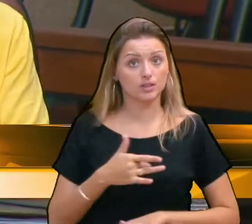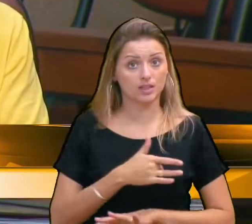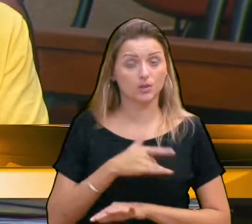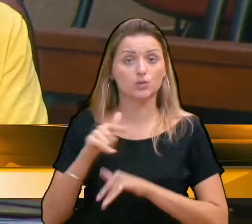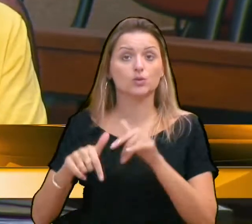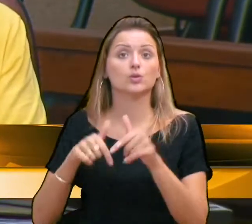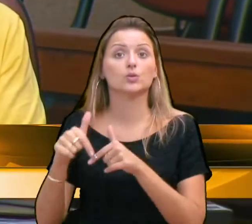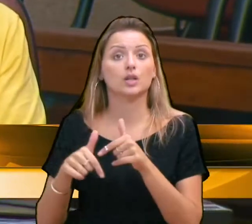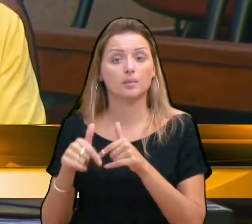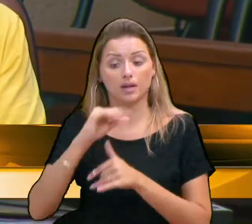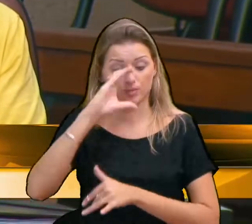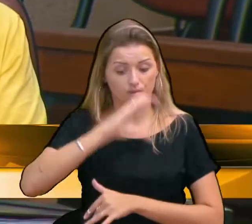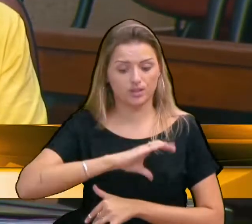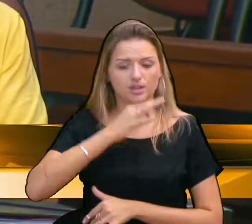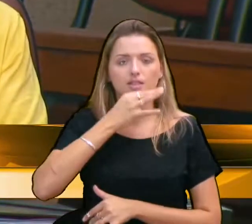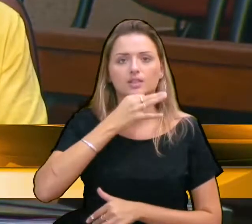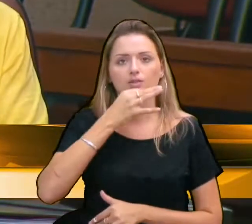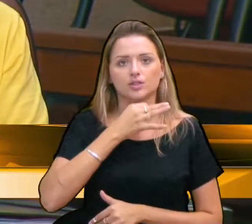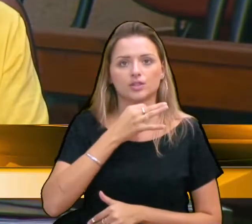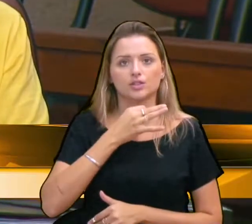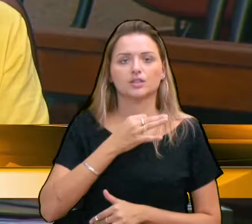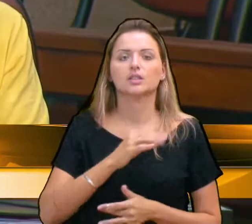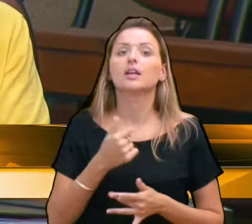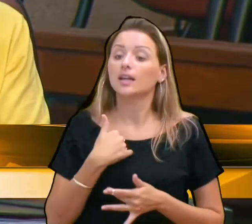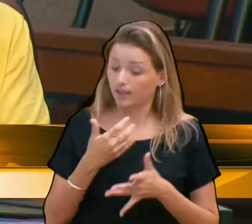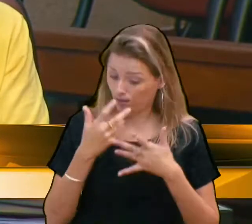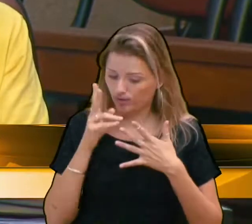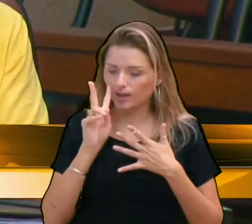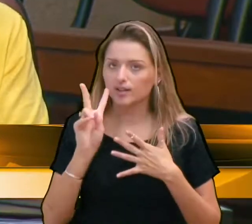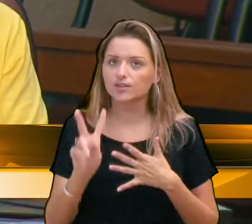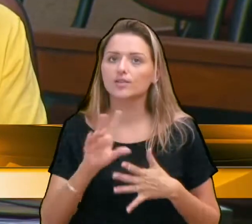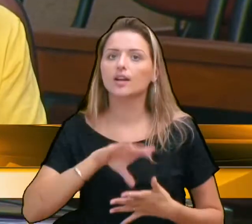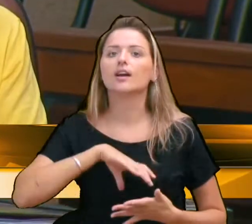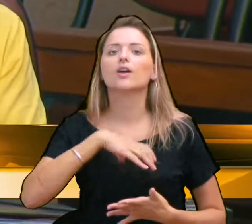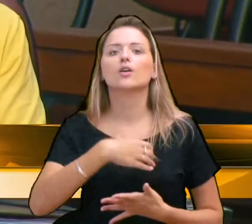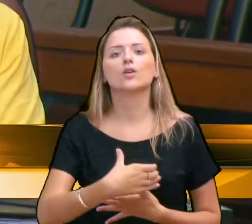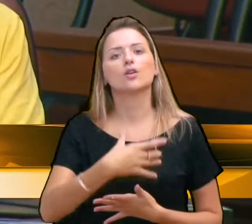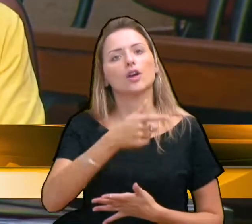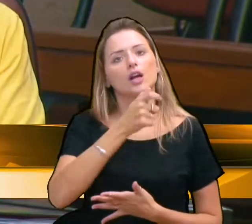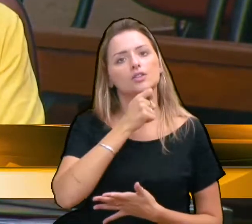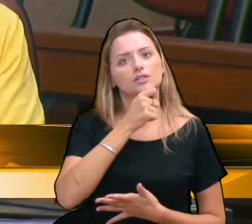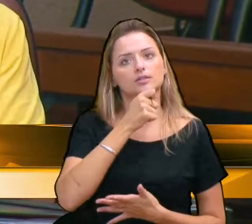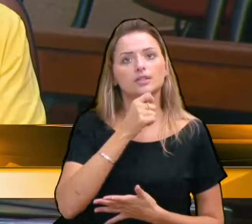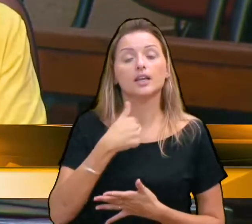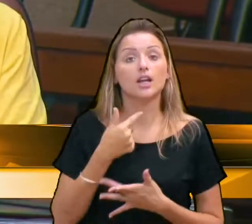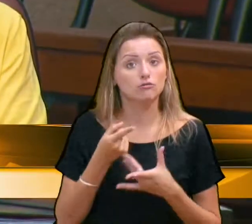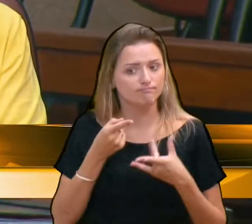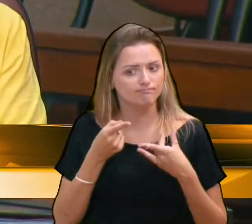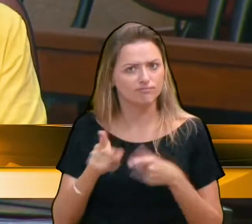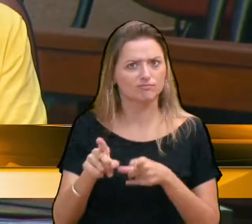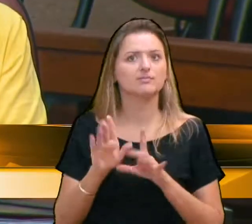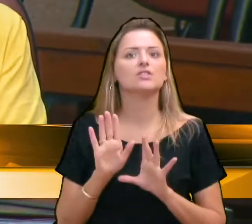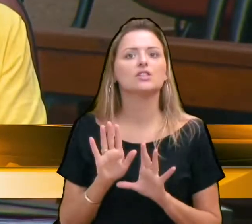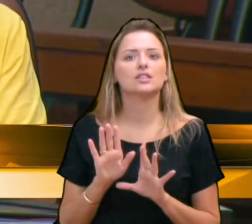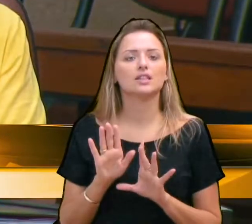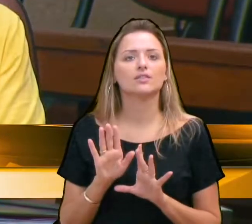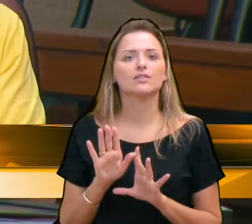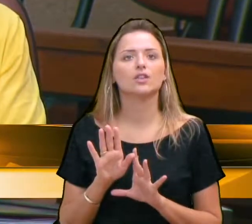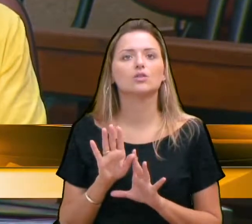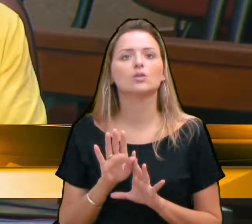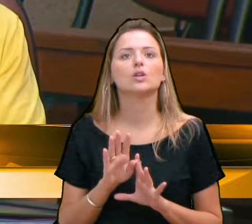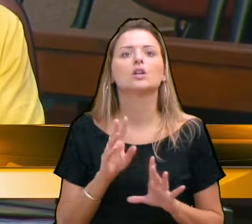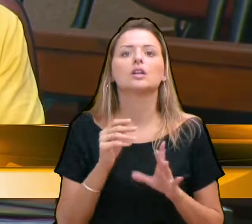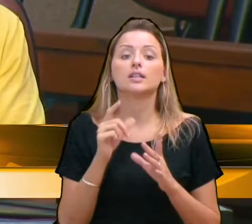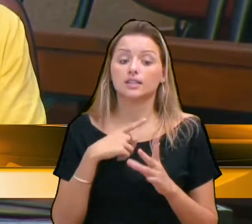para o cidadão de Caxias. Isto eu quero ver. E isso é uma das coisas que eu desafio a nossa imprensa, botar